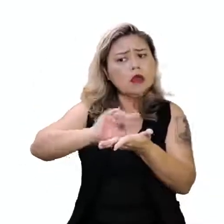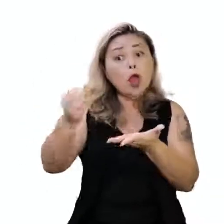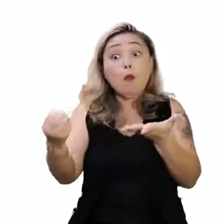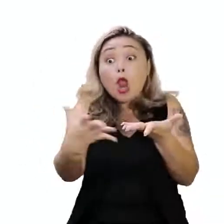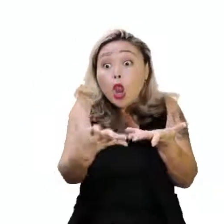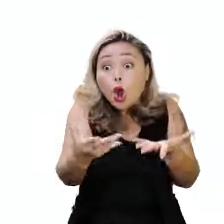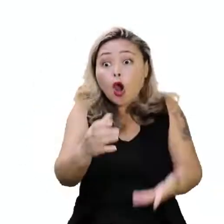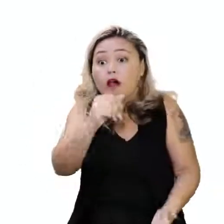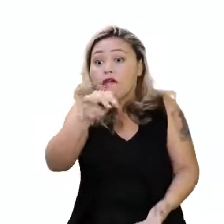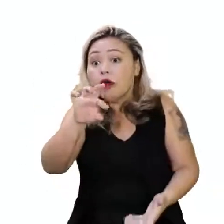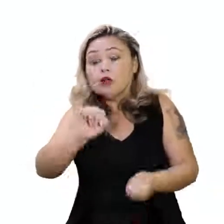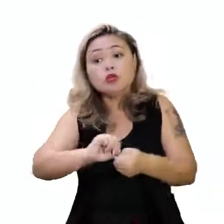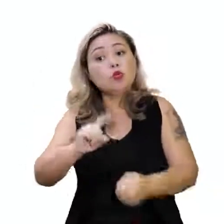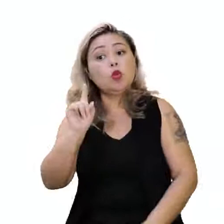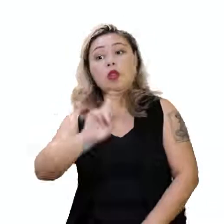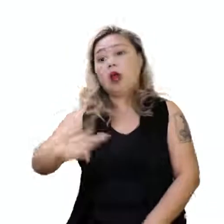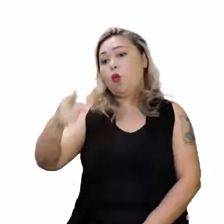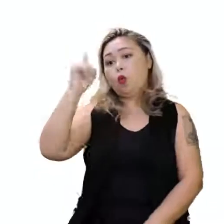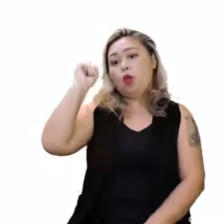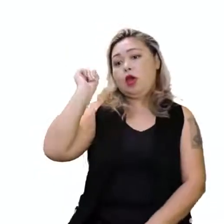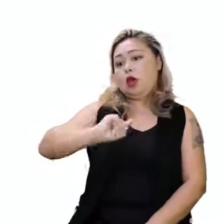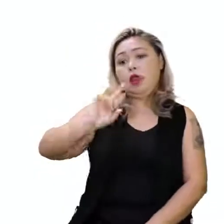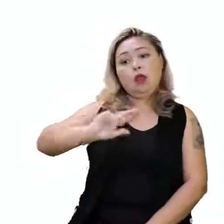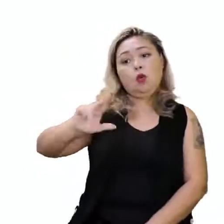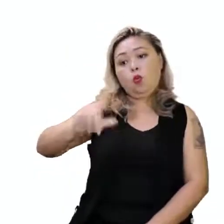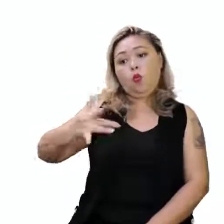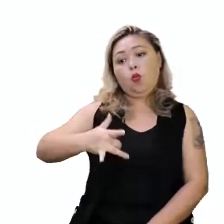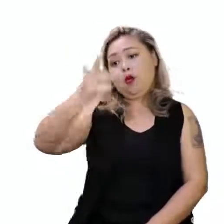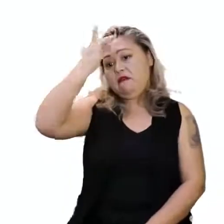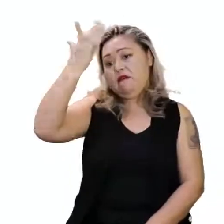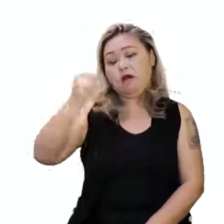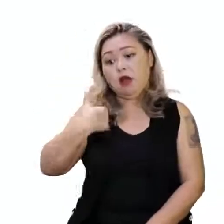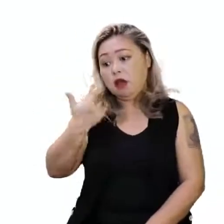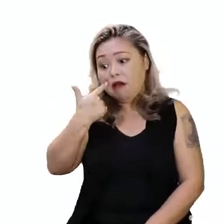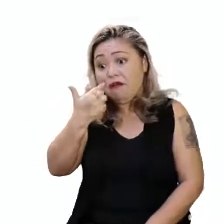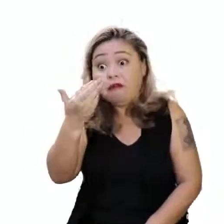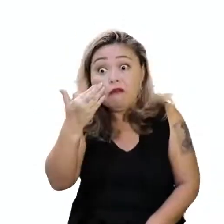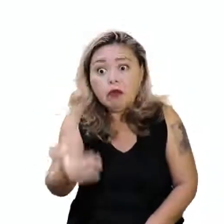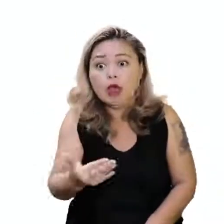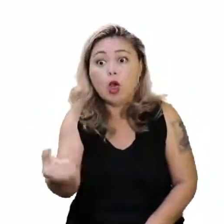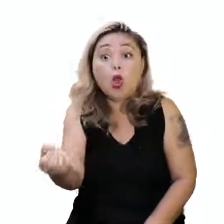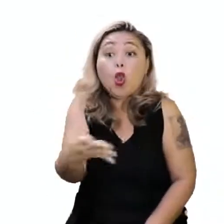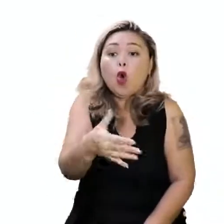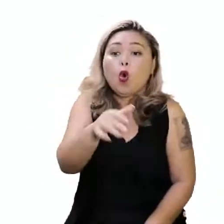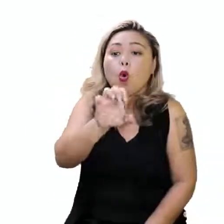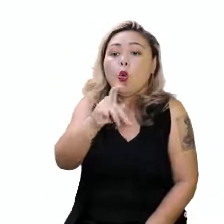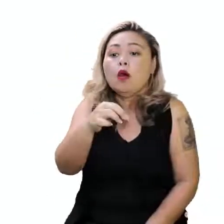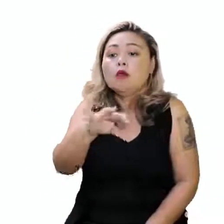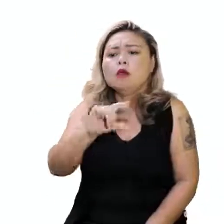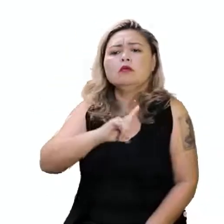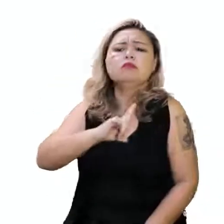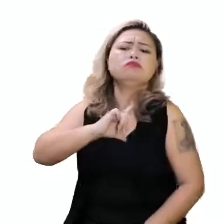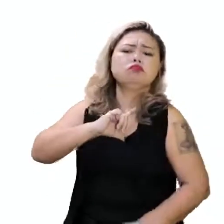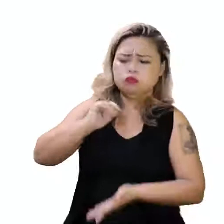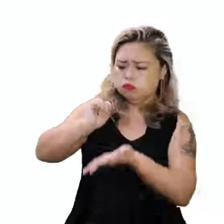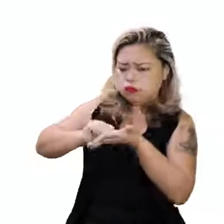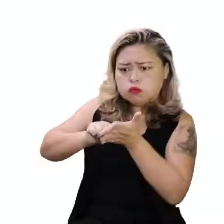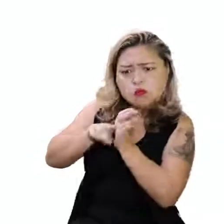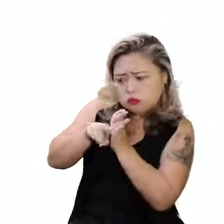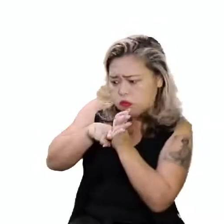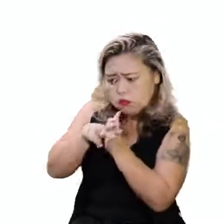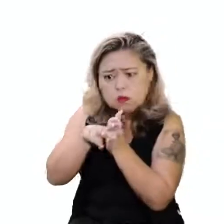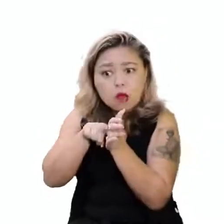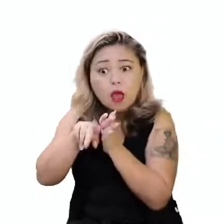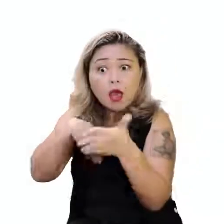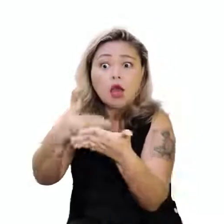nova espécie? Gente, não é fácil você afirmar que você está diante de uma nova espécie. Tem muito trabalho por trás para